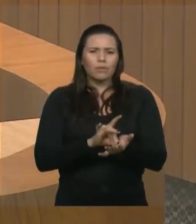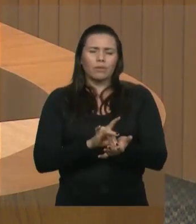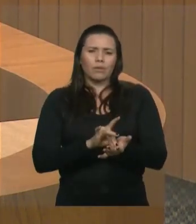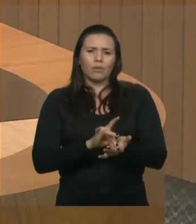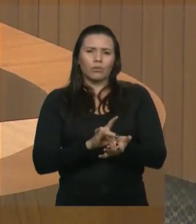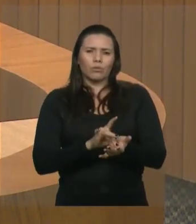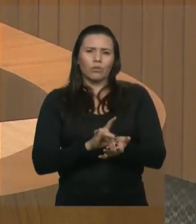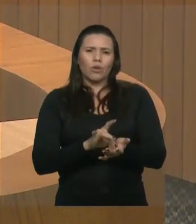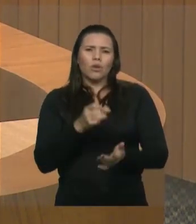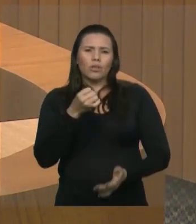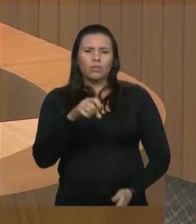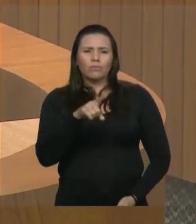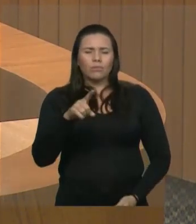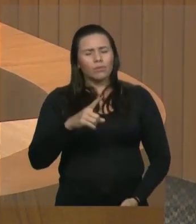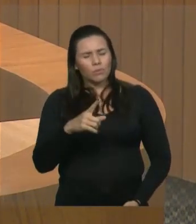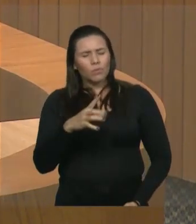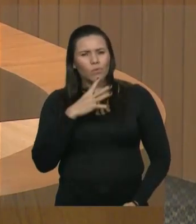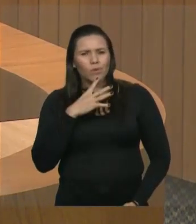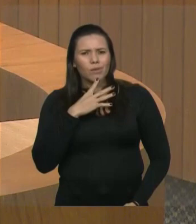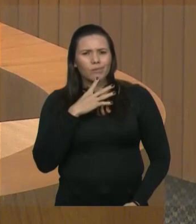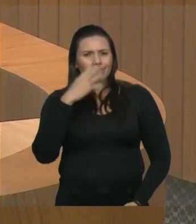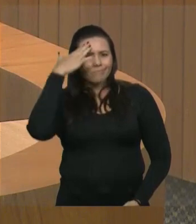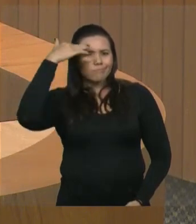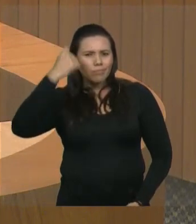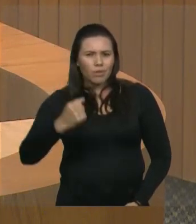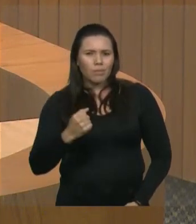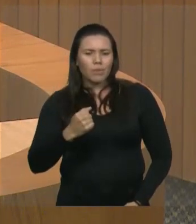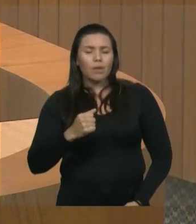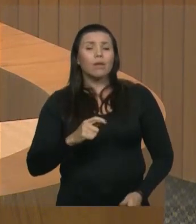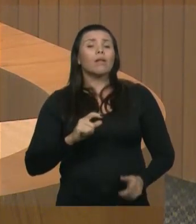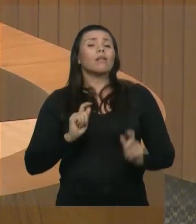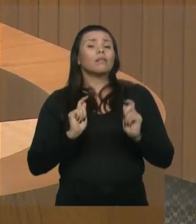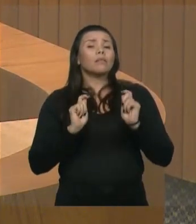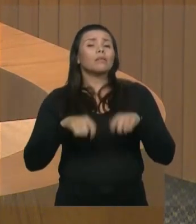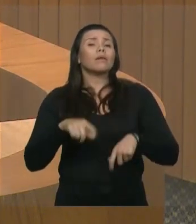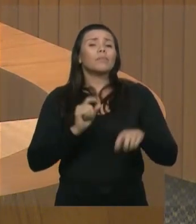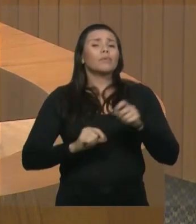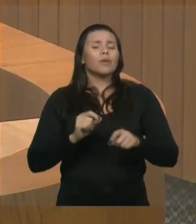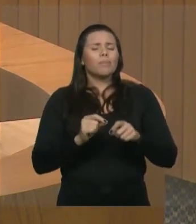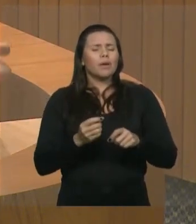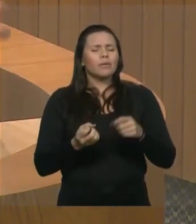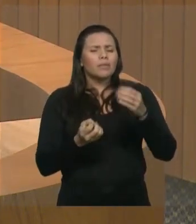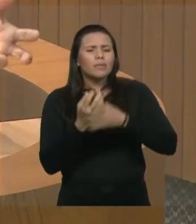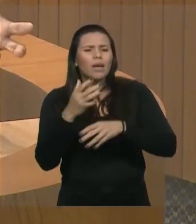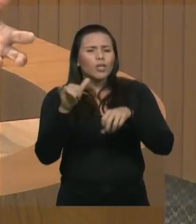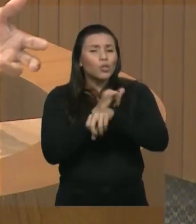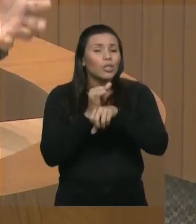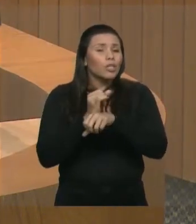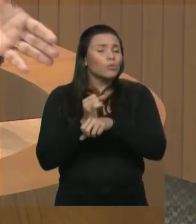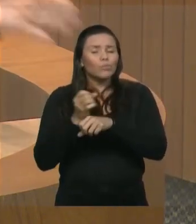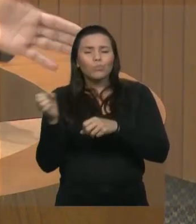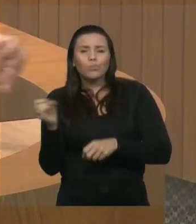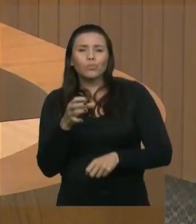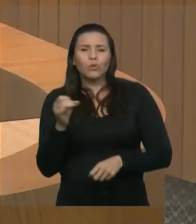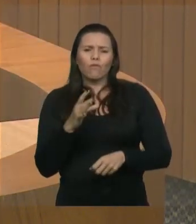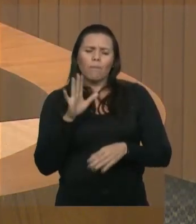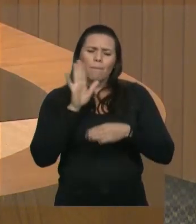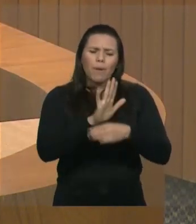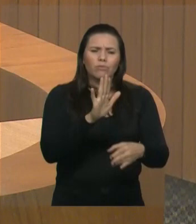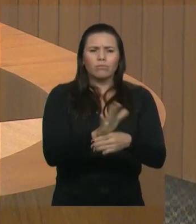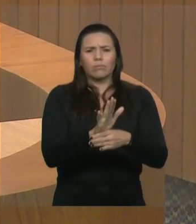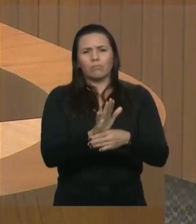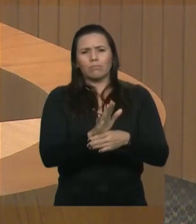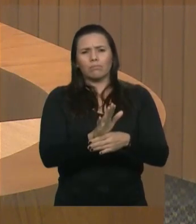melhor. Por quê? O Maranhão da propaganda mentirosa, o Maranhão da propaganda enganosa do governador Flávio